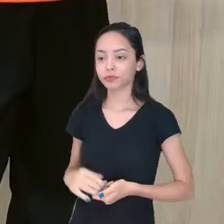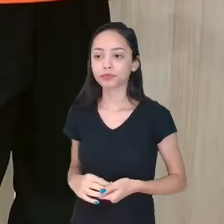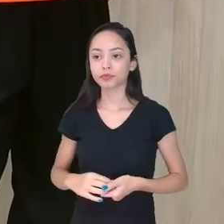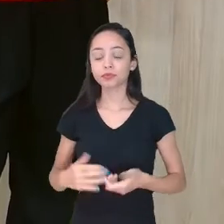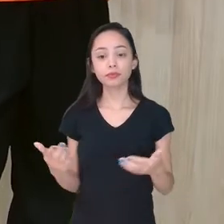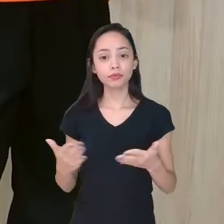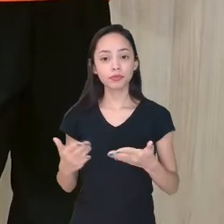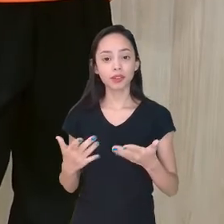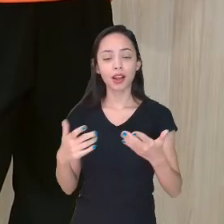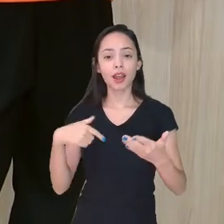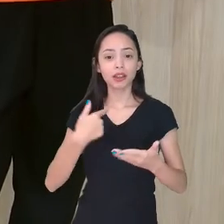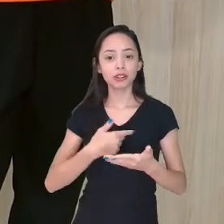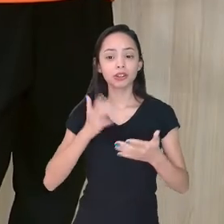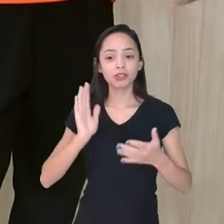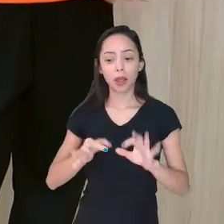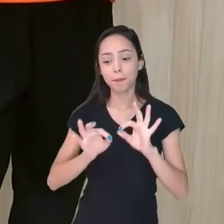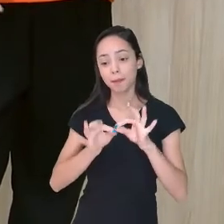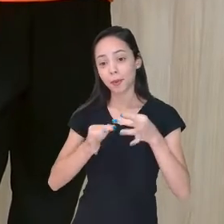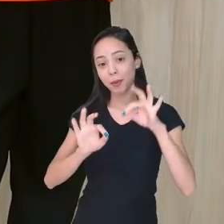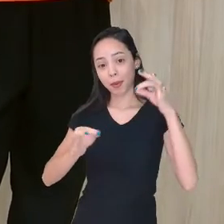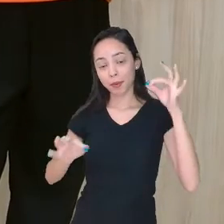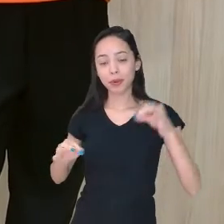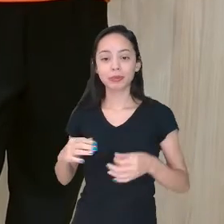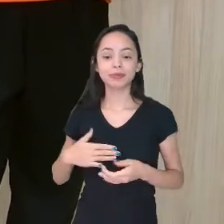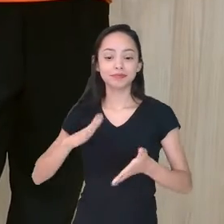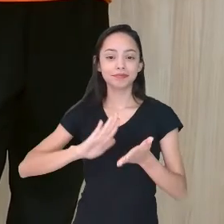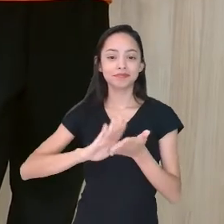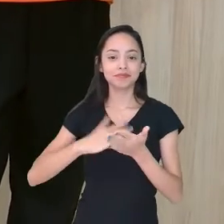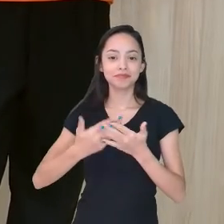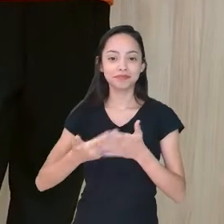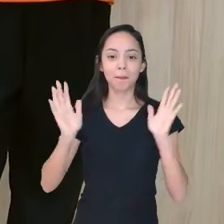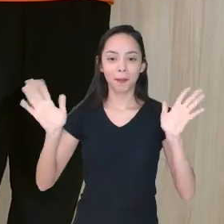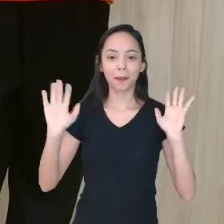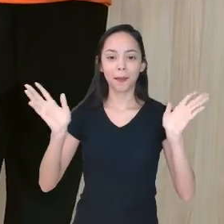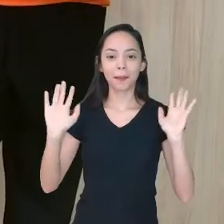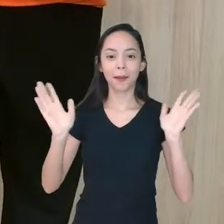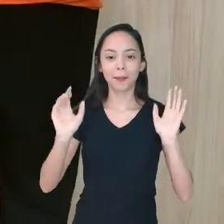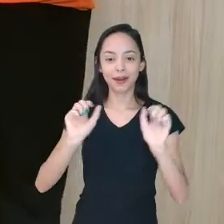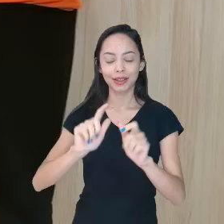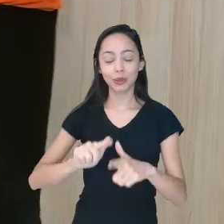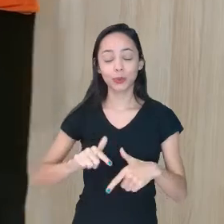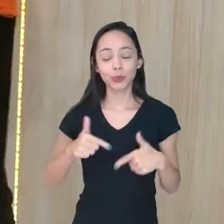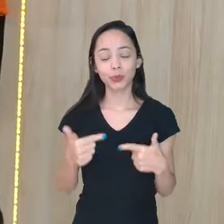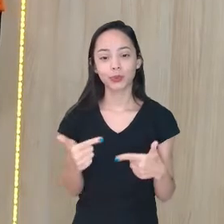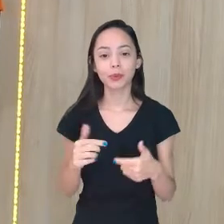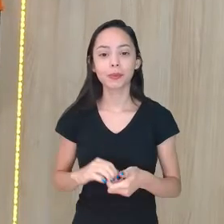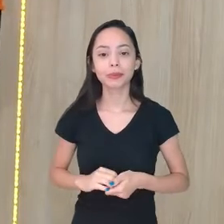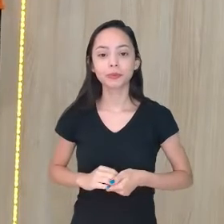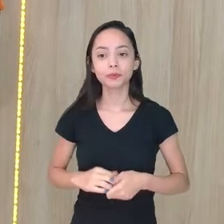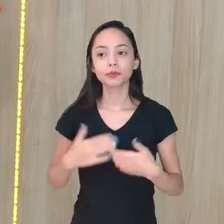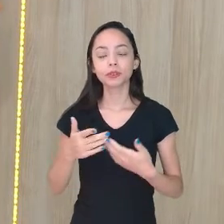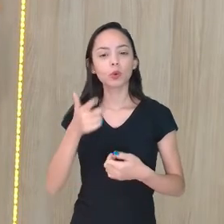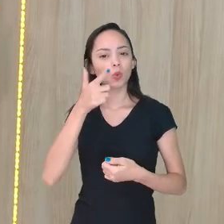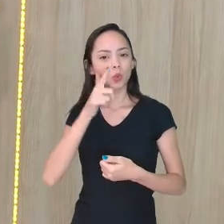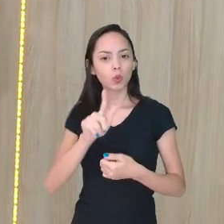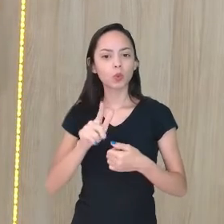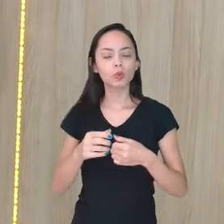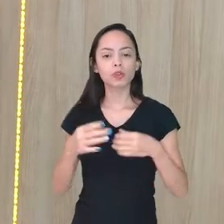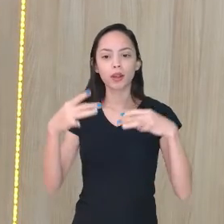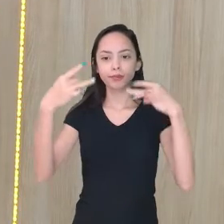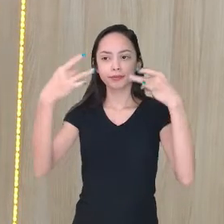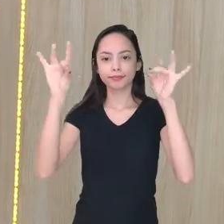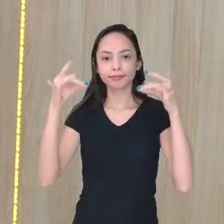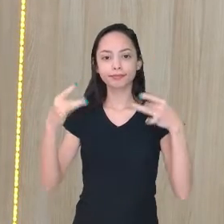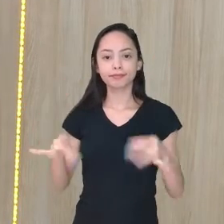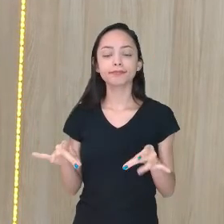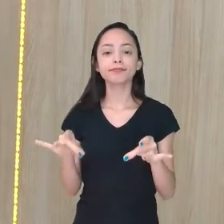gente já falou tanto, a pobre da Vanessa tá aí, ó, na luta. Ó, e será que a gente consegue destacar ao